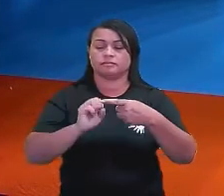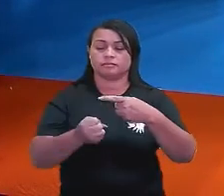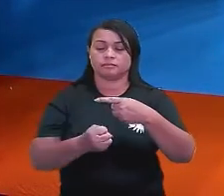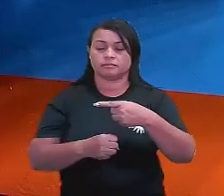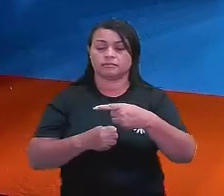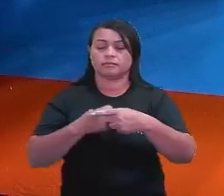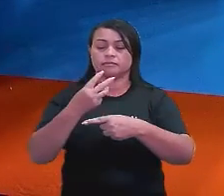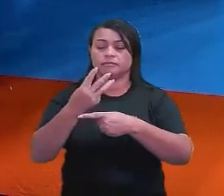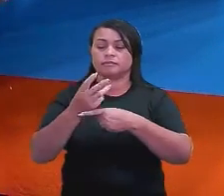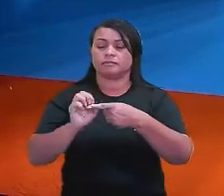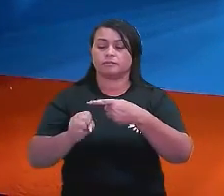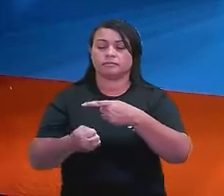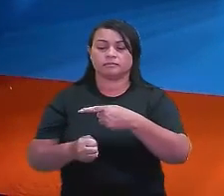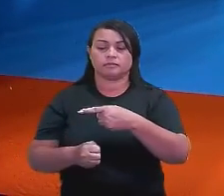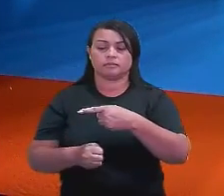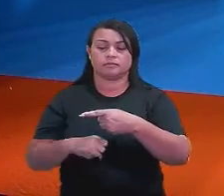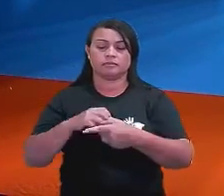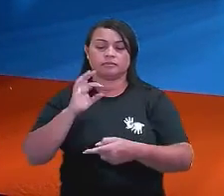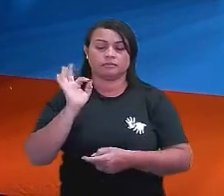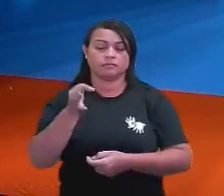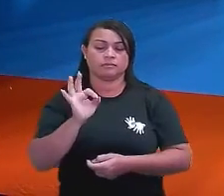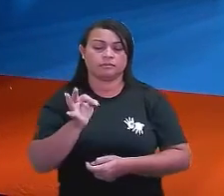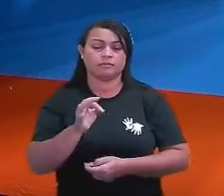3/8 com 3/8, tá certo?